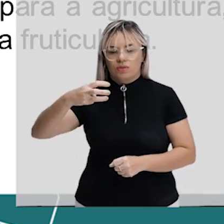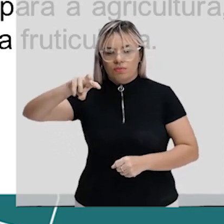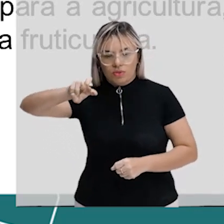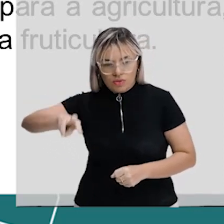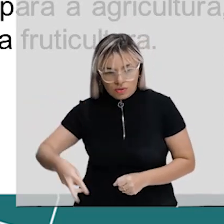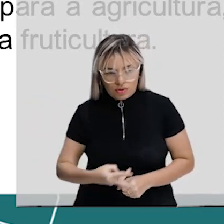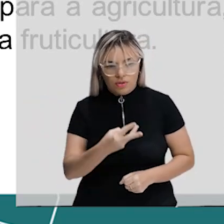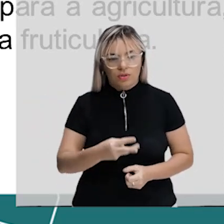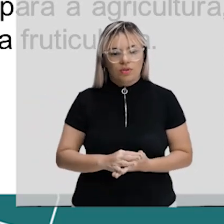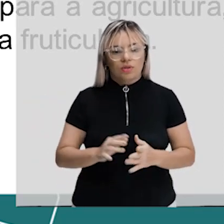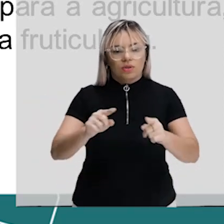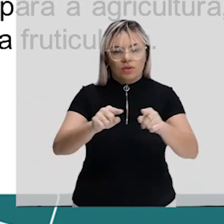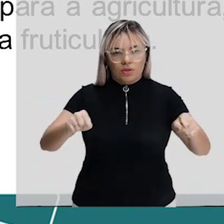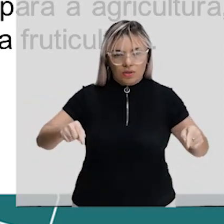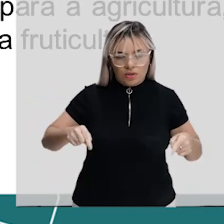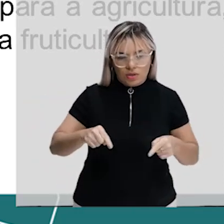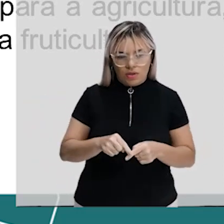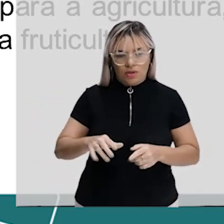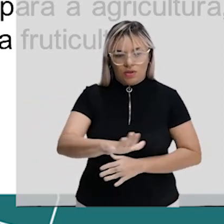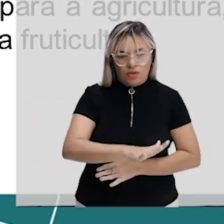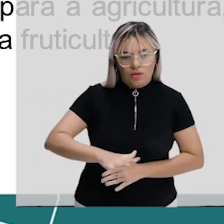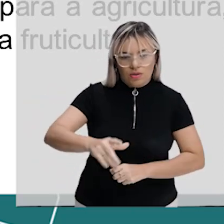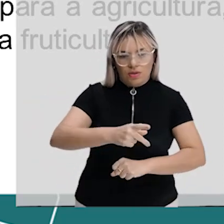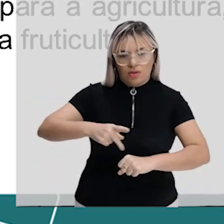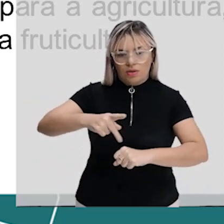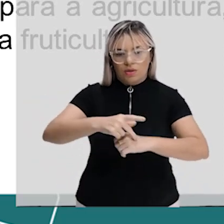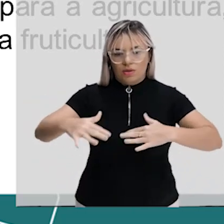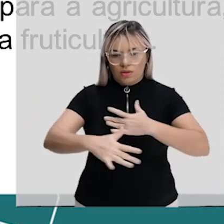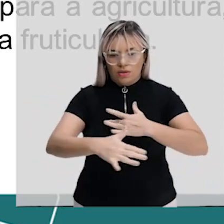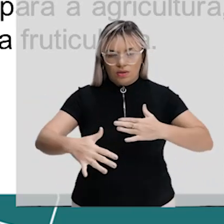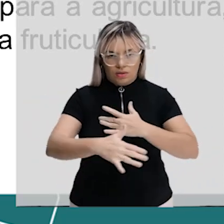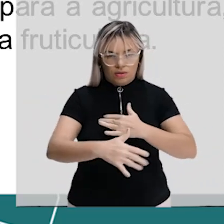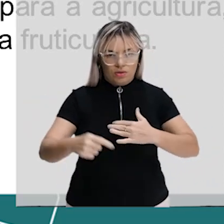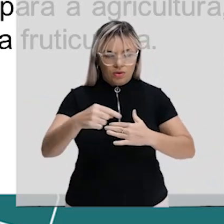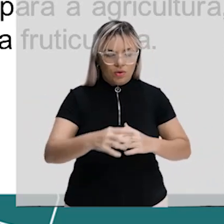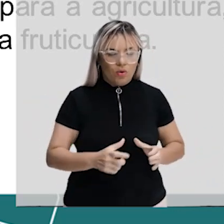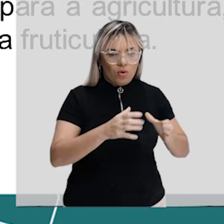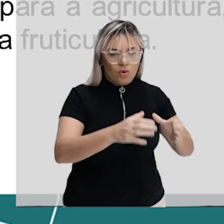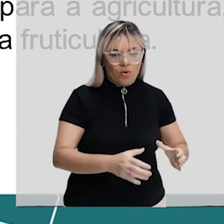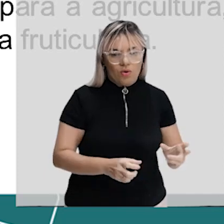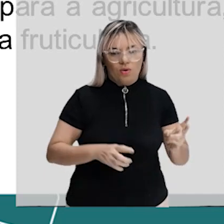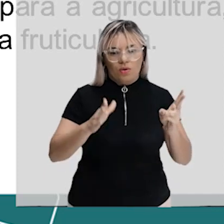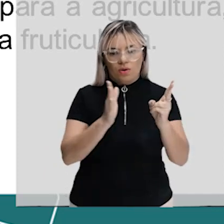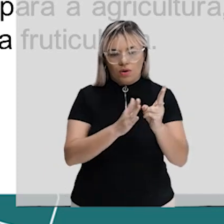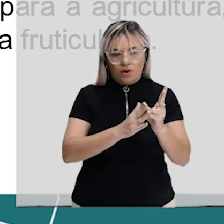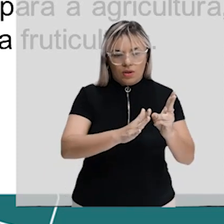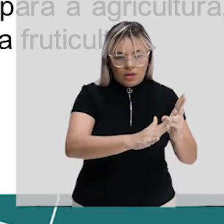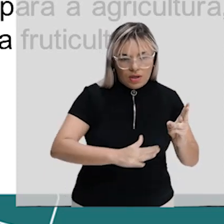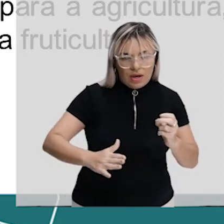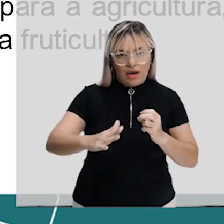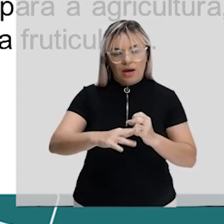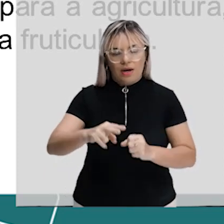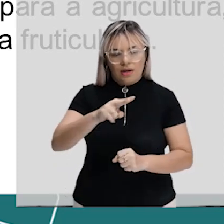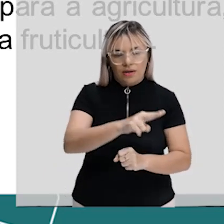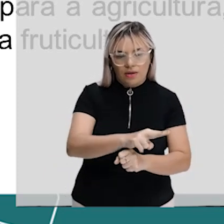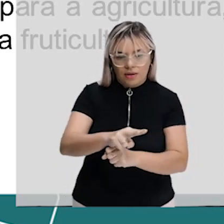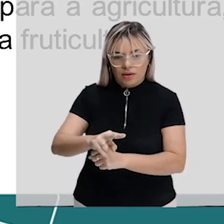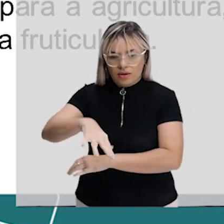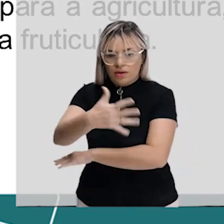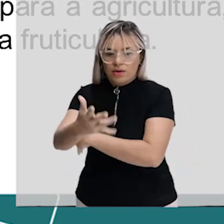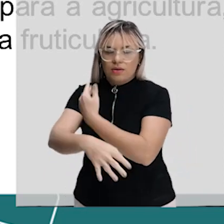853 milhões de hectares do país, as cidades, as reservas indígenas e as áreas de preservação, incluindo